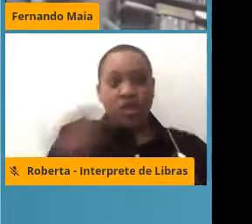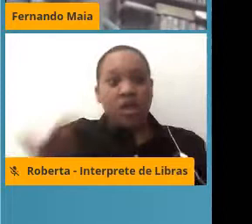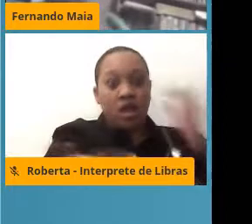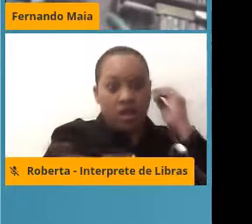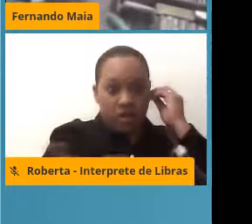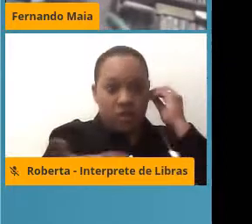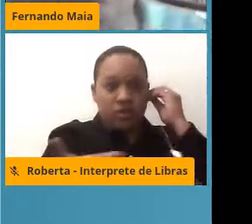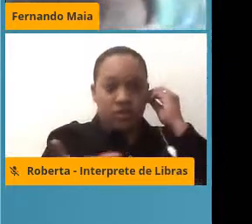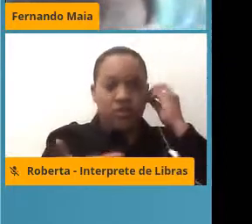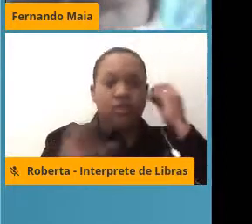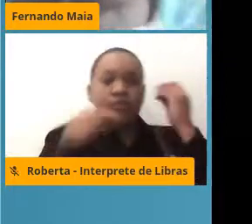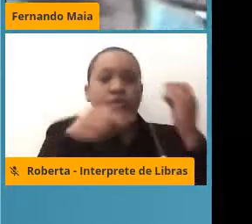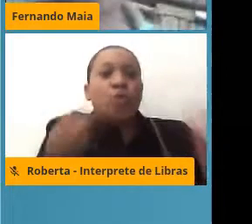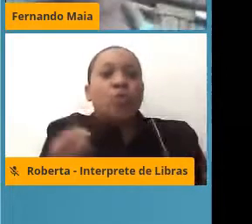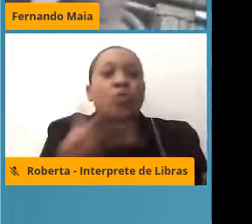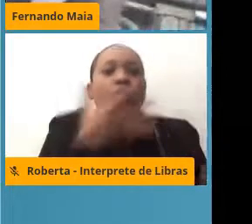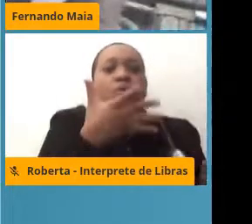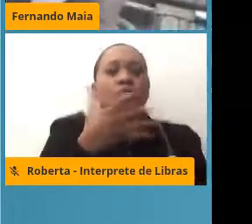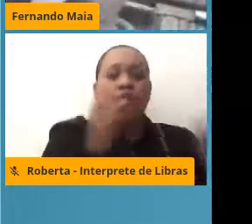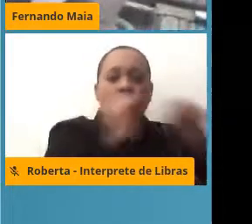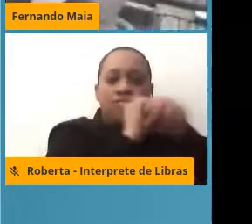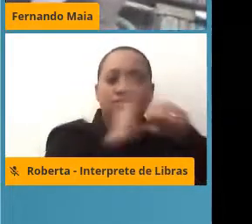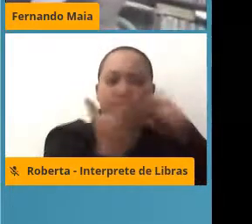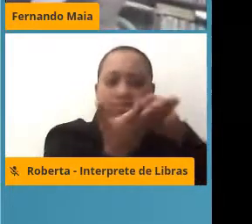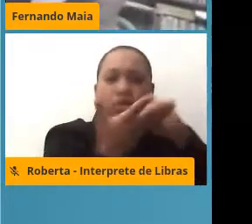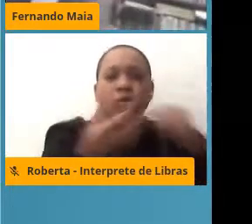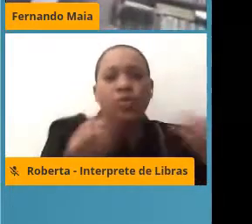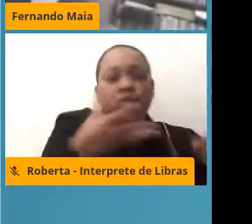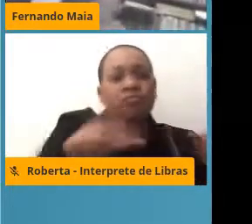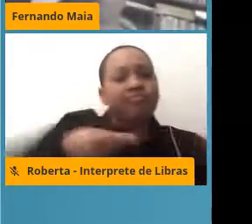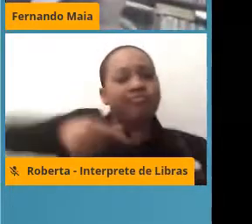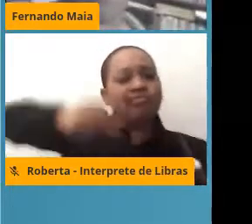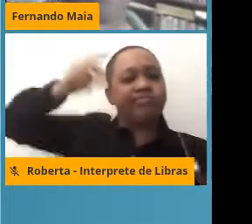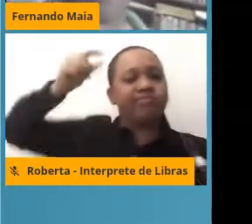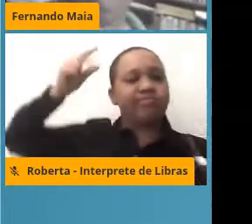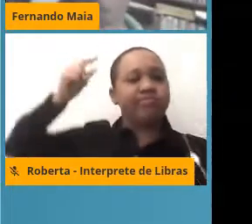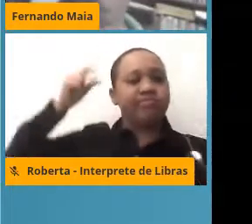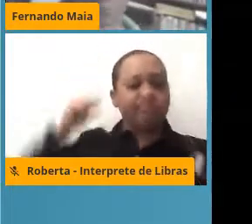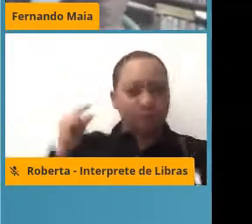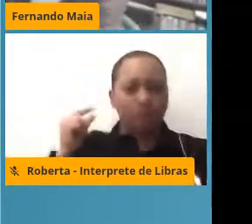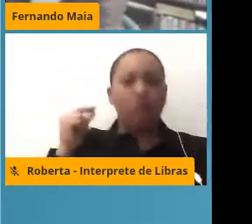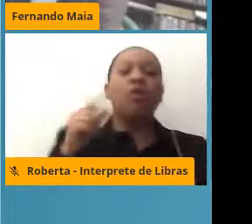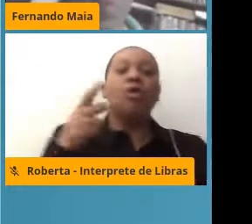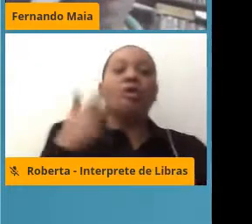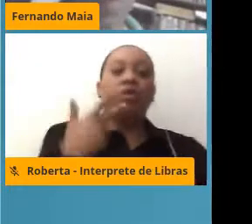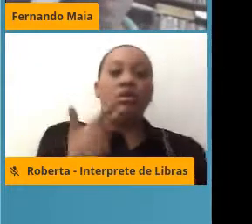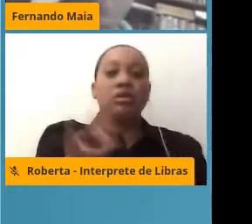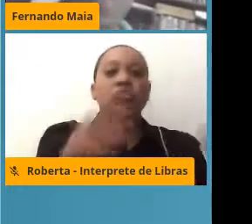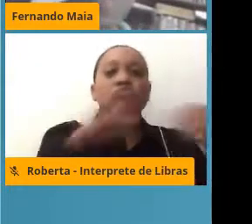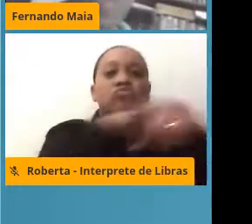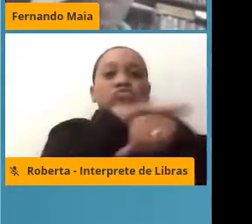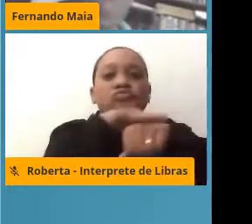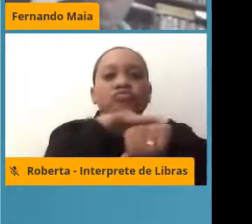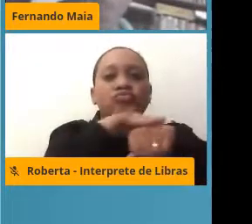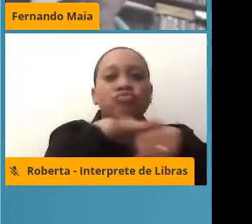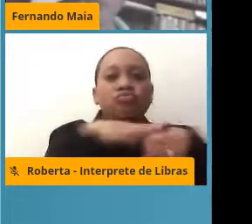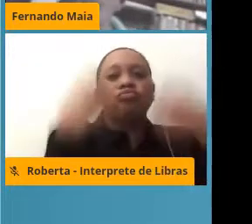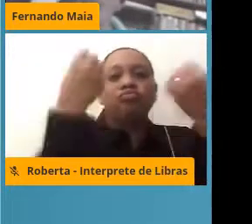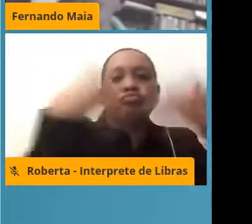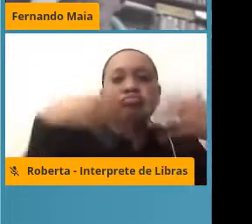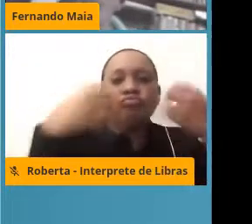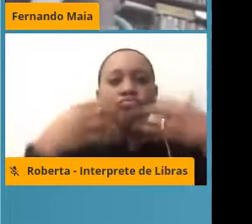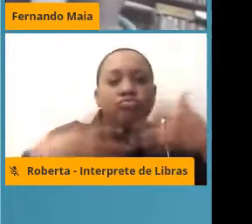é um novo vírus, novo coronavírus mutante, que foi chamado pelos órgãos, pela